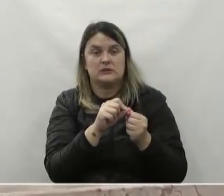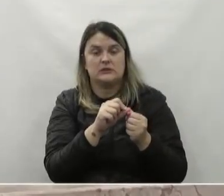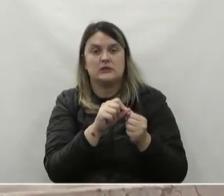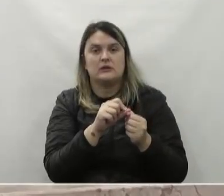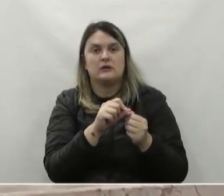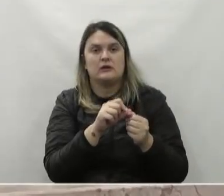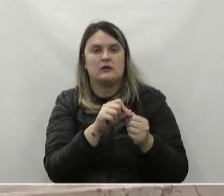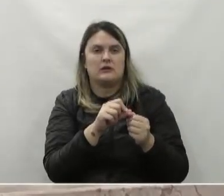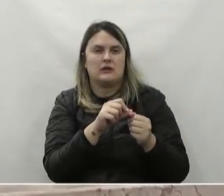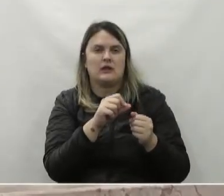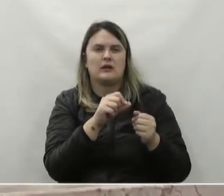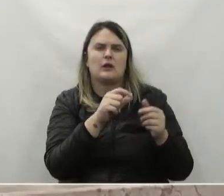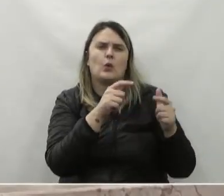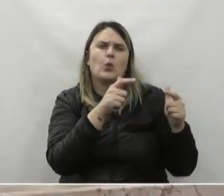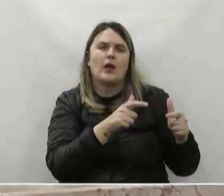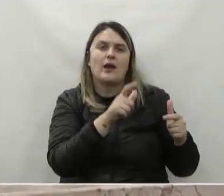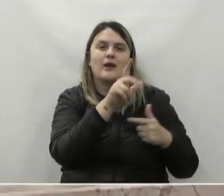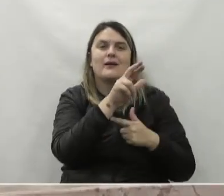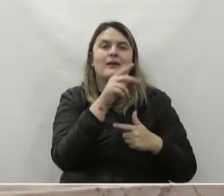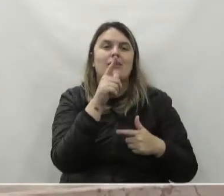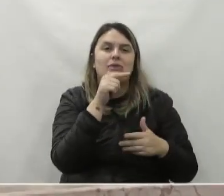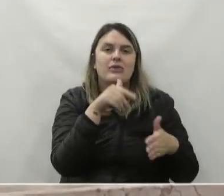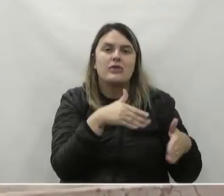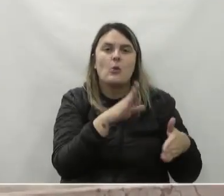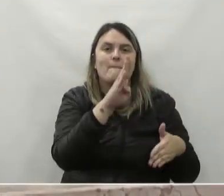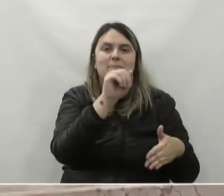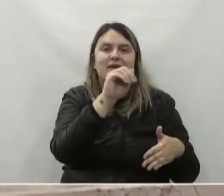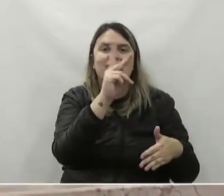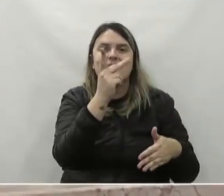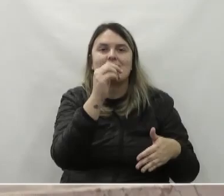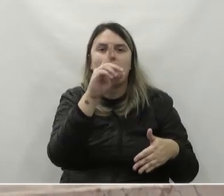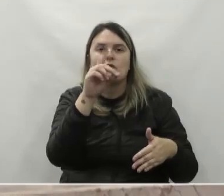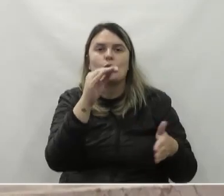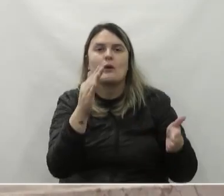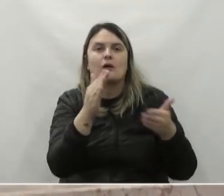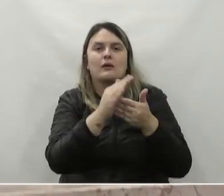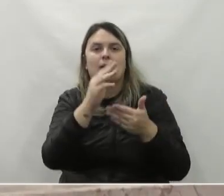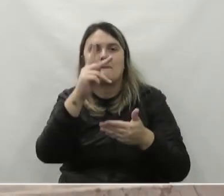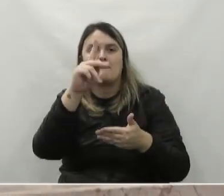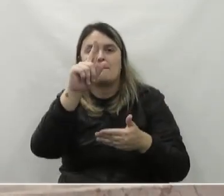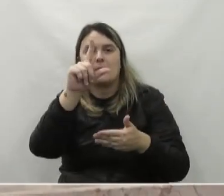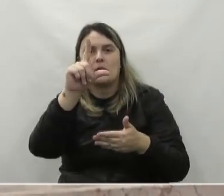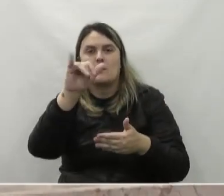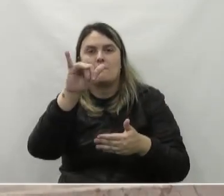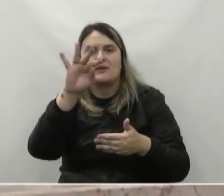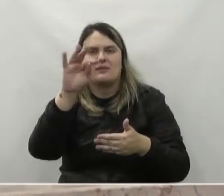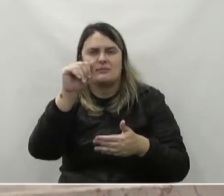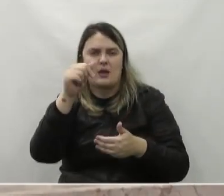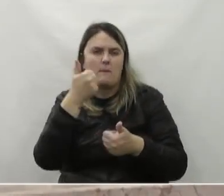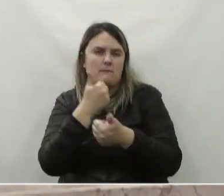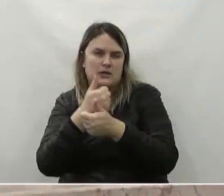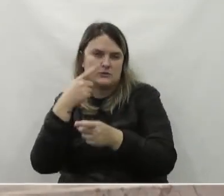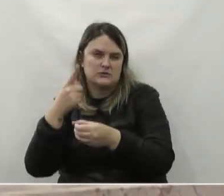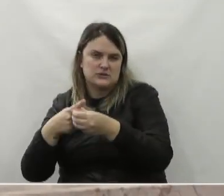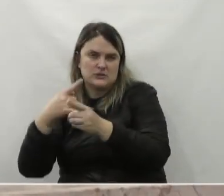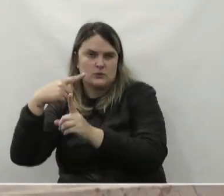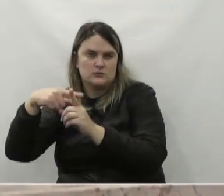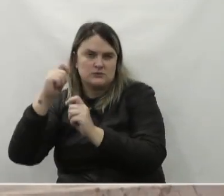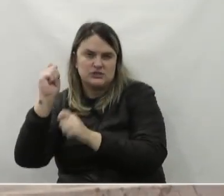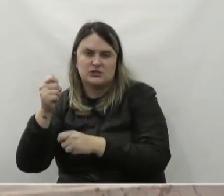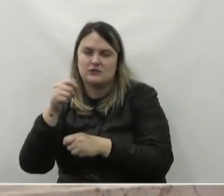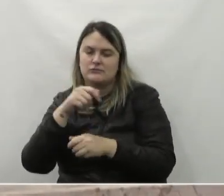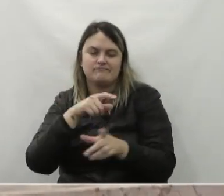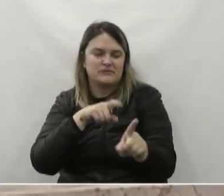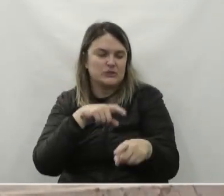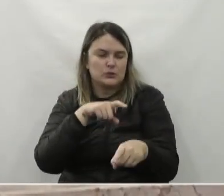começasse aqui no Rio dos Banhados e fosse até a Barra do Palmital, que são divisa com Cruz Machado, que está